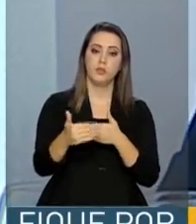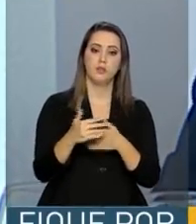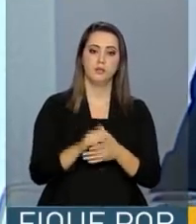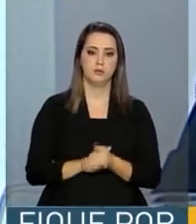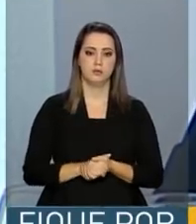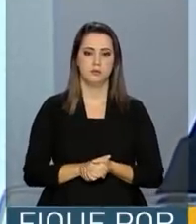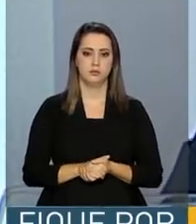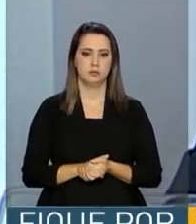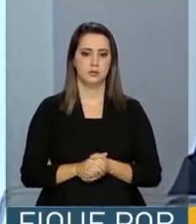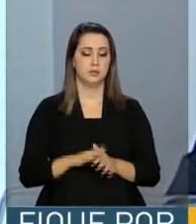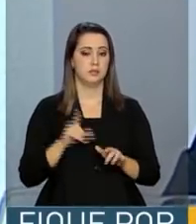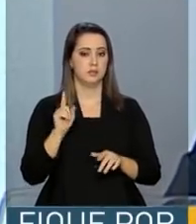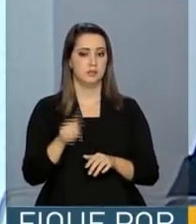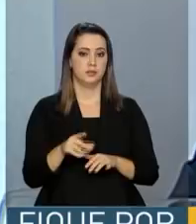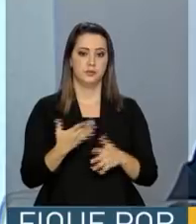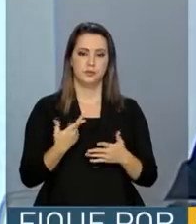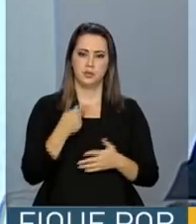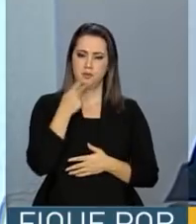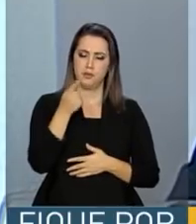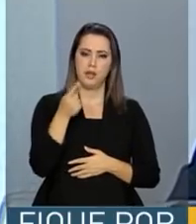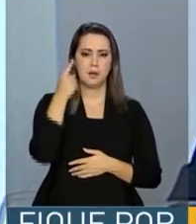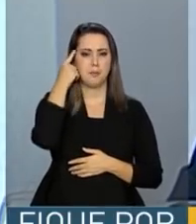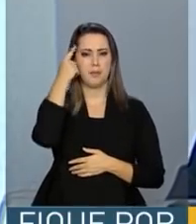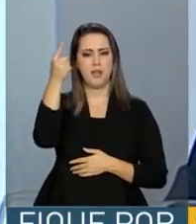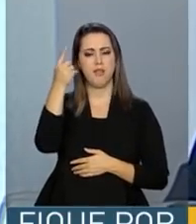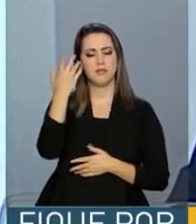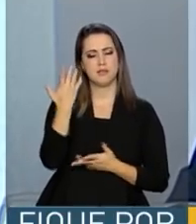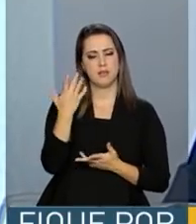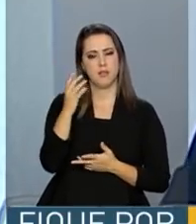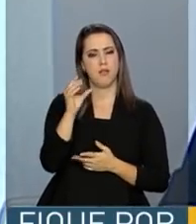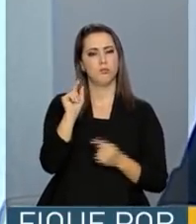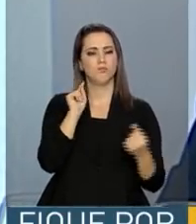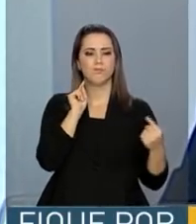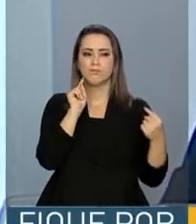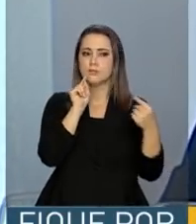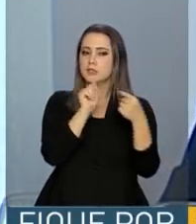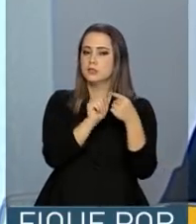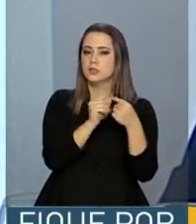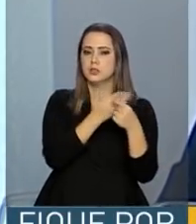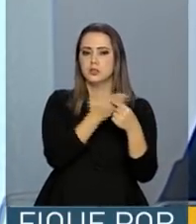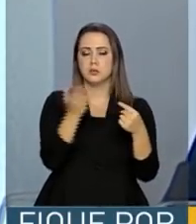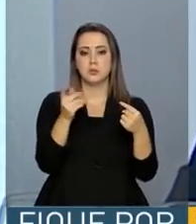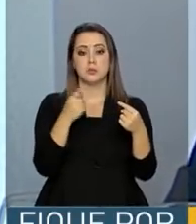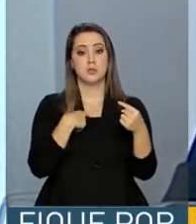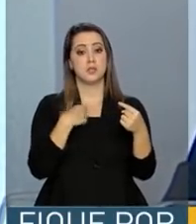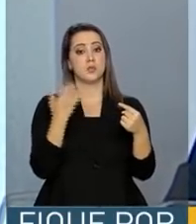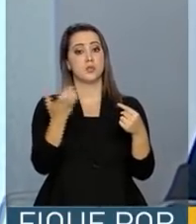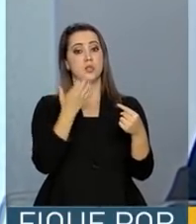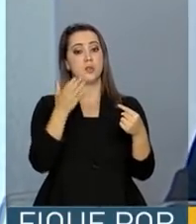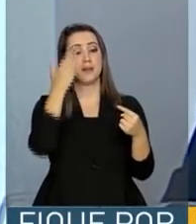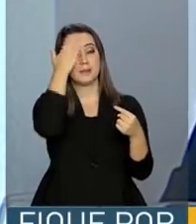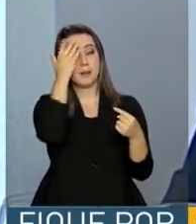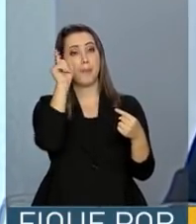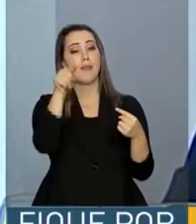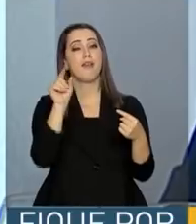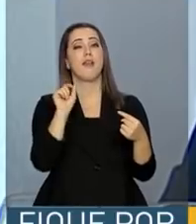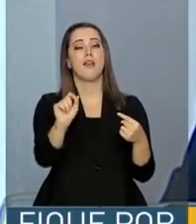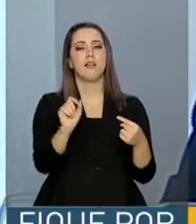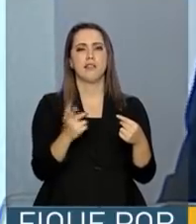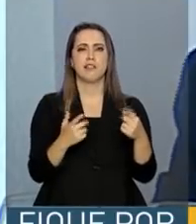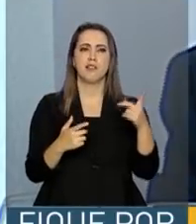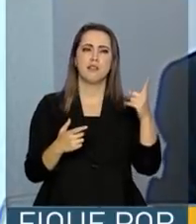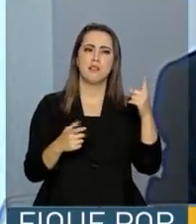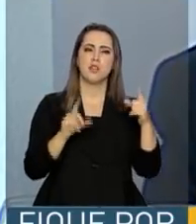parece que isso acho que quando quando se pensa na objetividade vocês devem estar pensando mas eu quero saber é isso aquilo